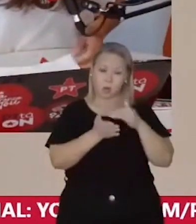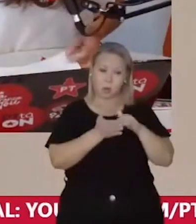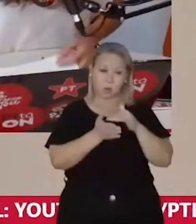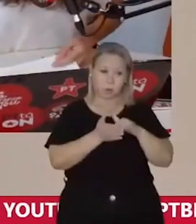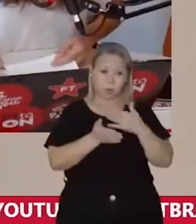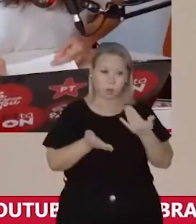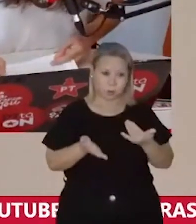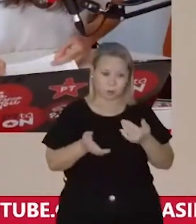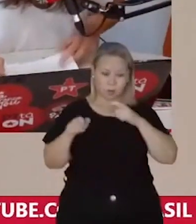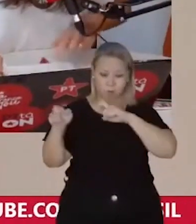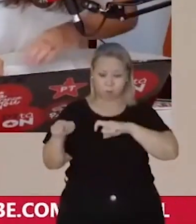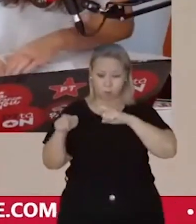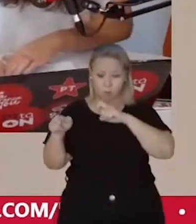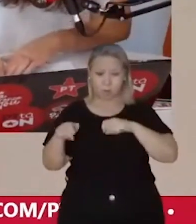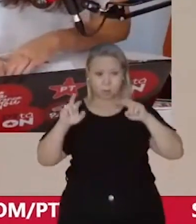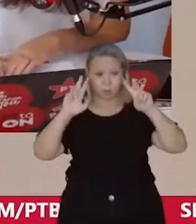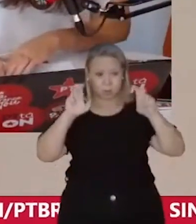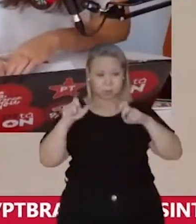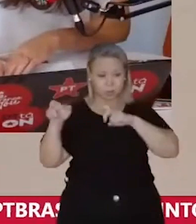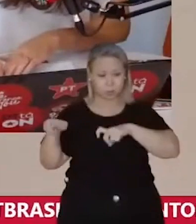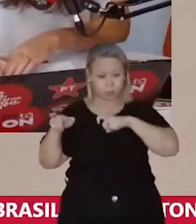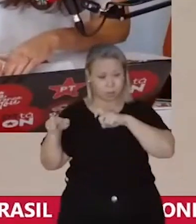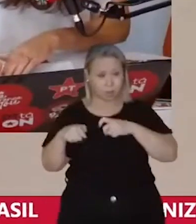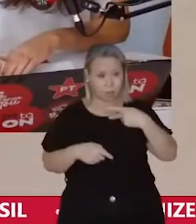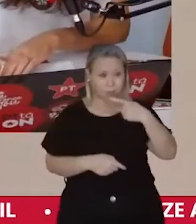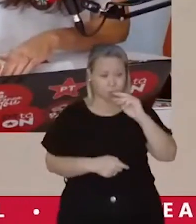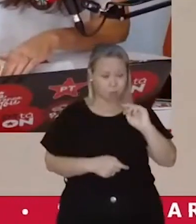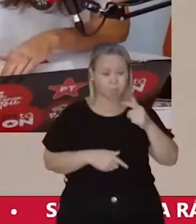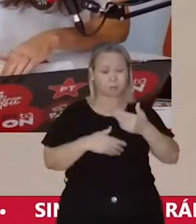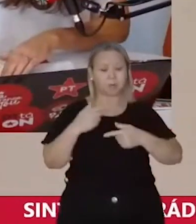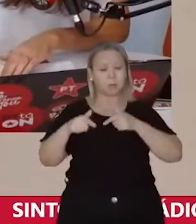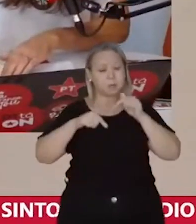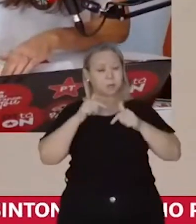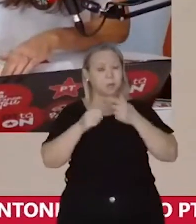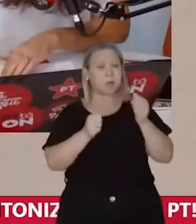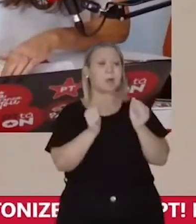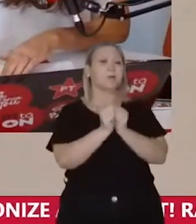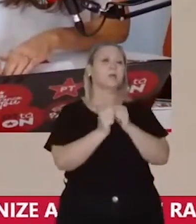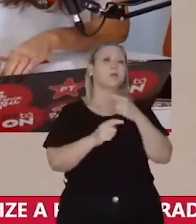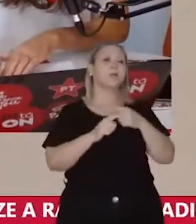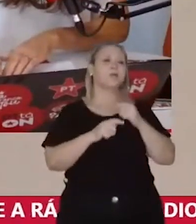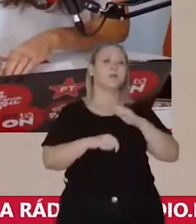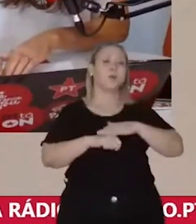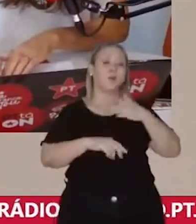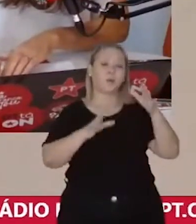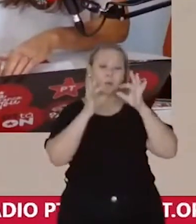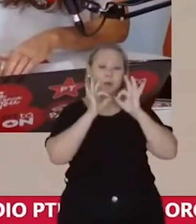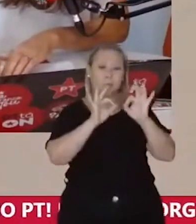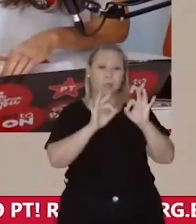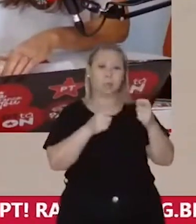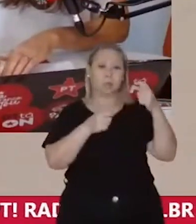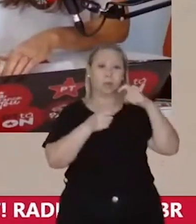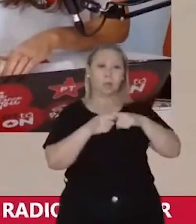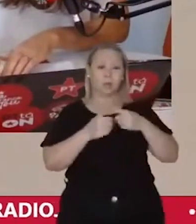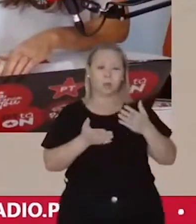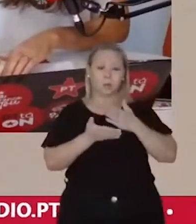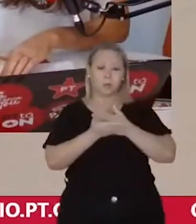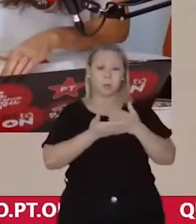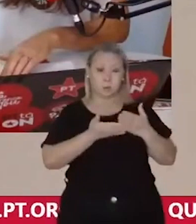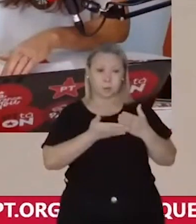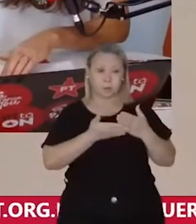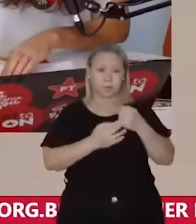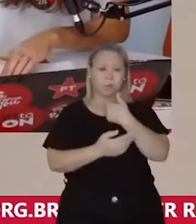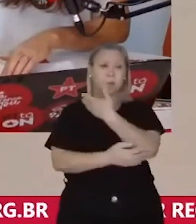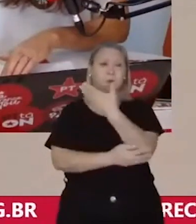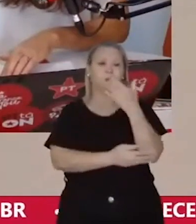Assuntos Agrários do PT. Nós estamos trabalhando juntos, porque o mais interessante, voltando ao que eu falei no início, meio ambiente